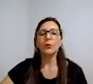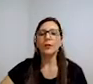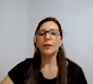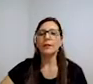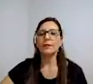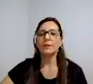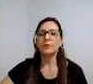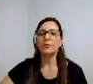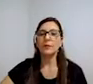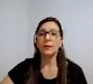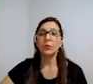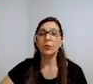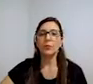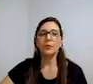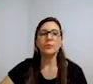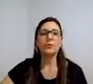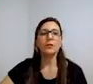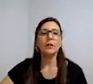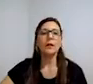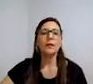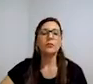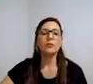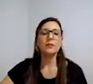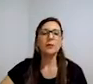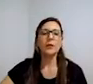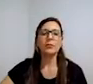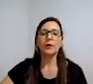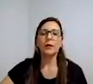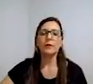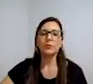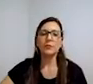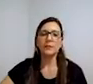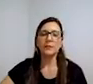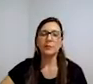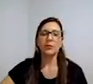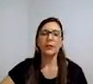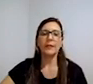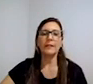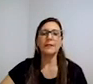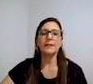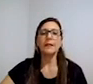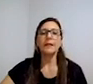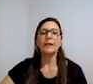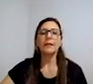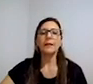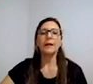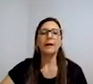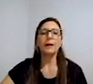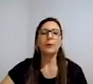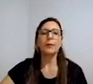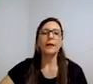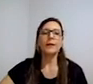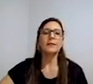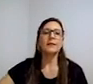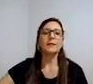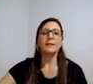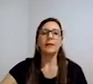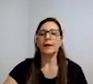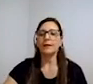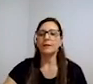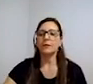por proteínas, os sarcômeros. É justamente o arranjo dessas proteínas que dá a